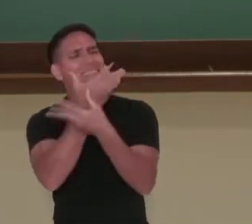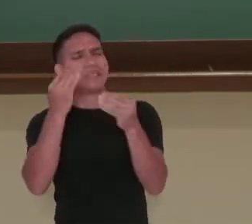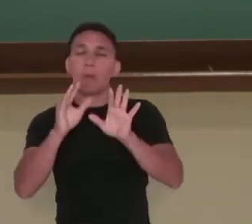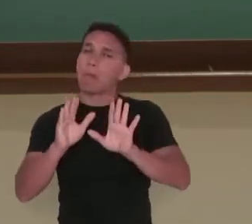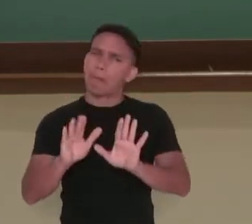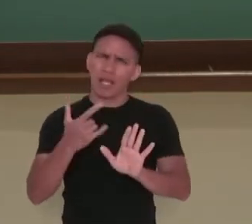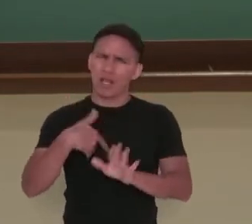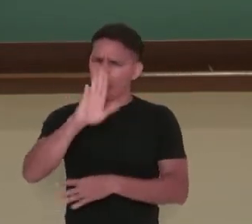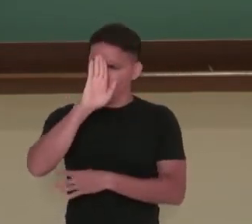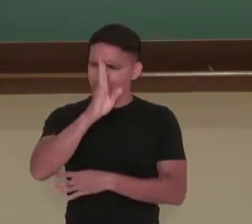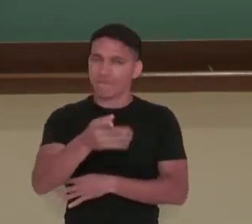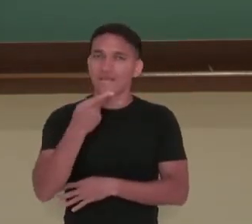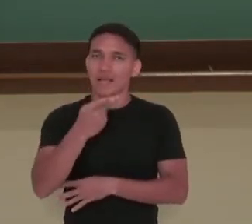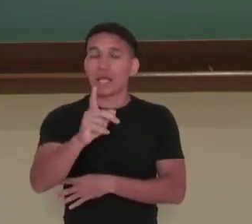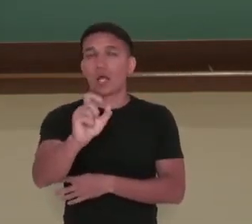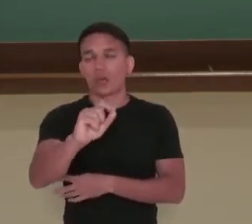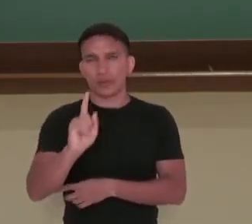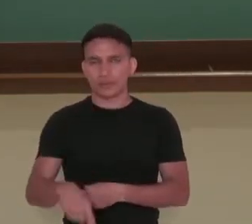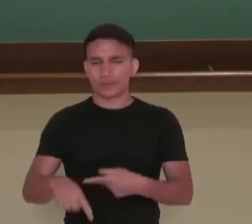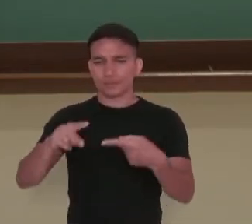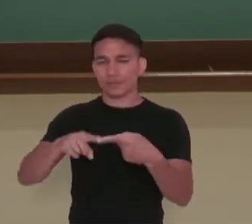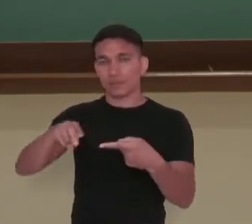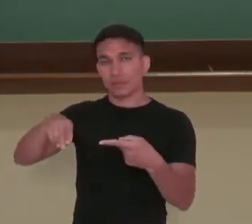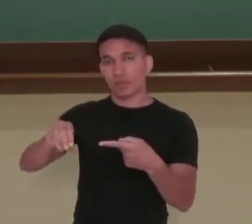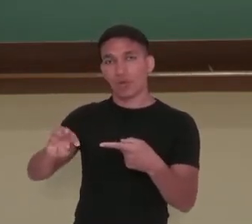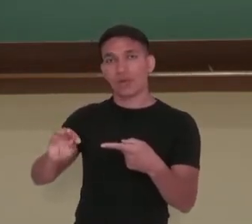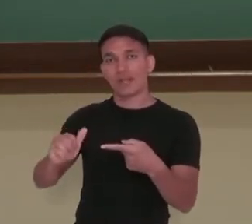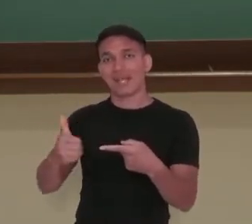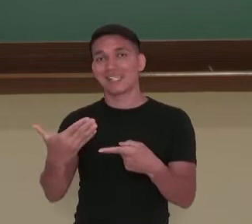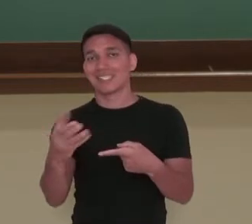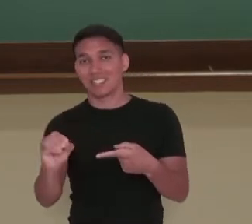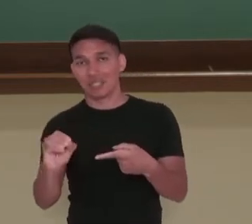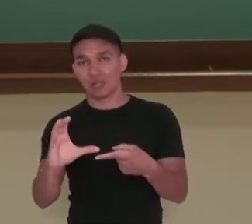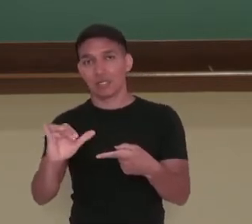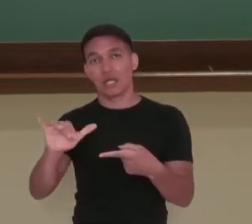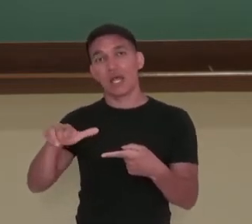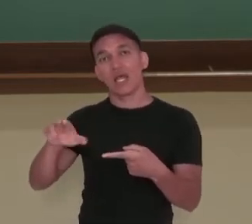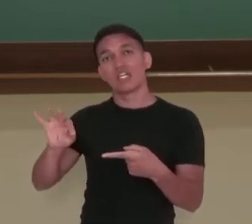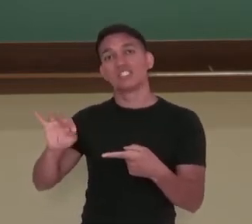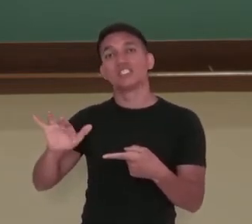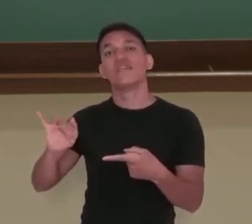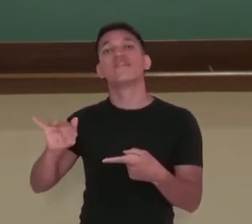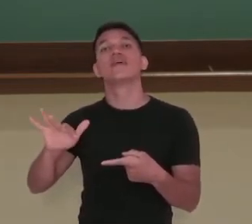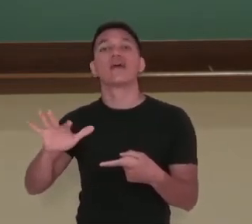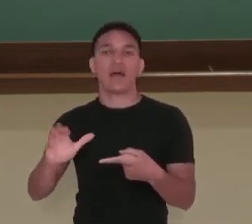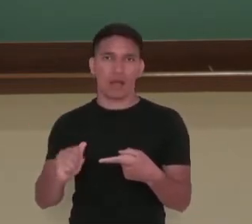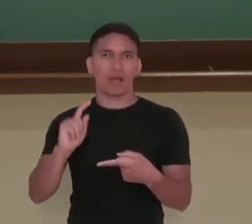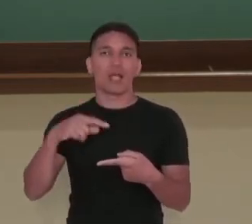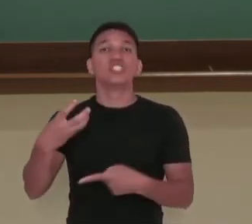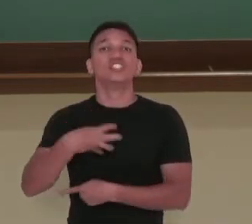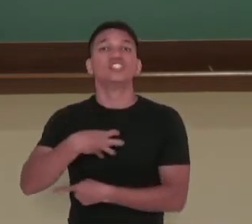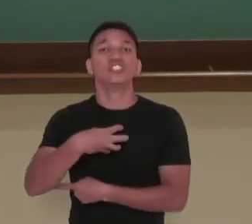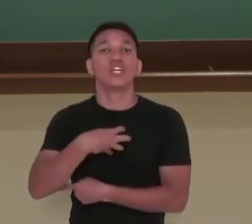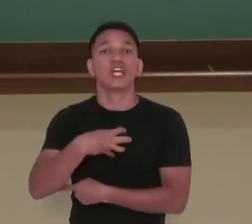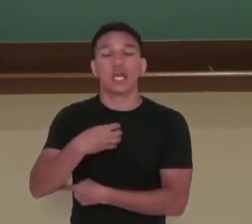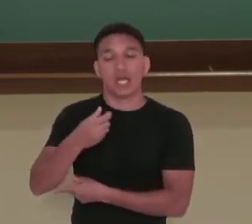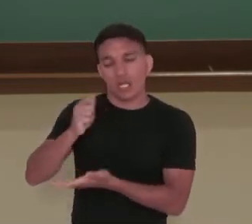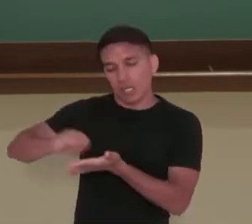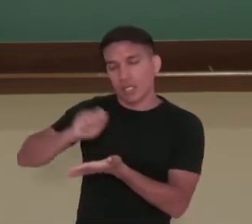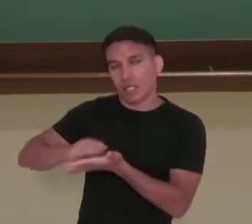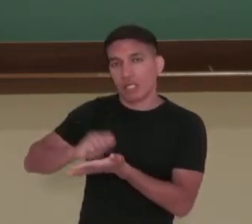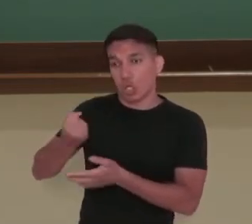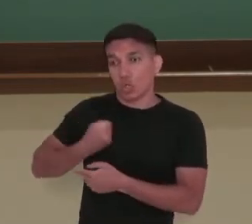bem direto para você. A notação científica é uma forma de você escrever números grandes